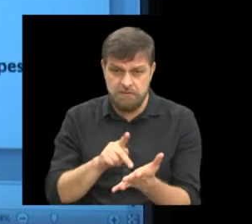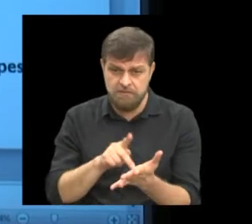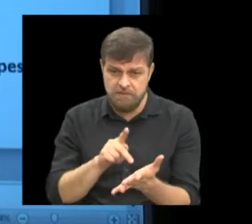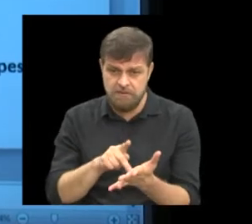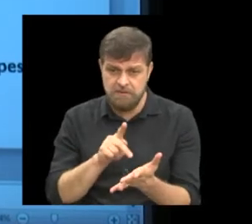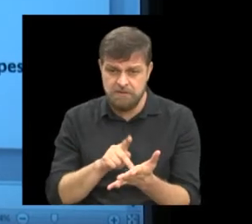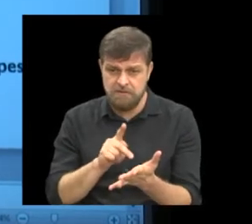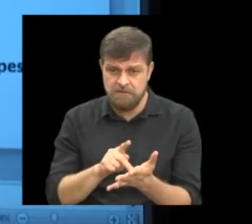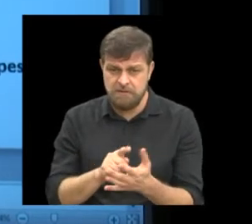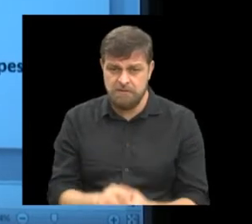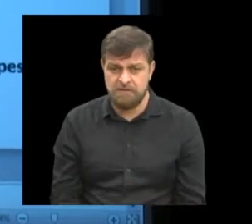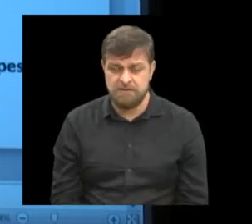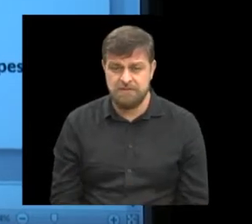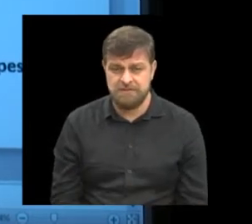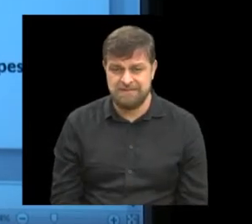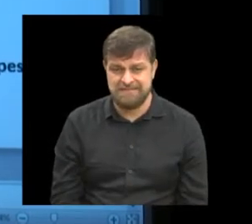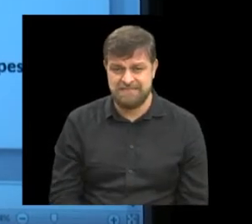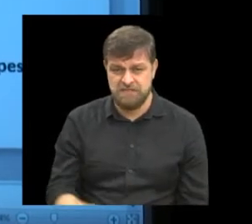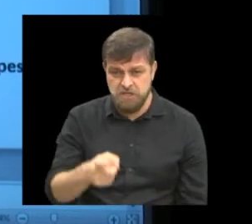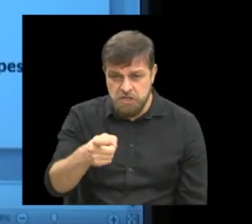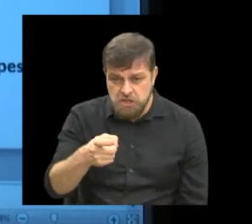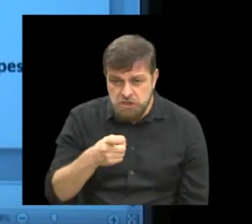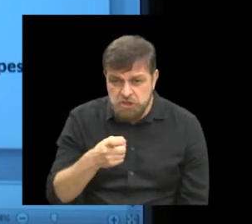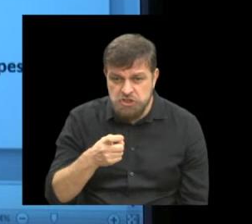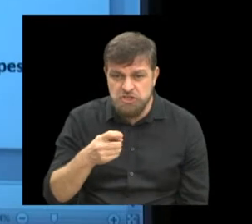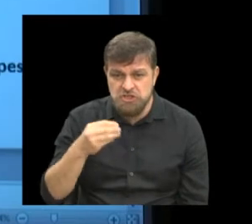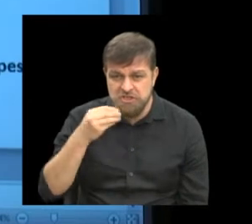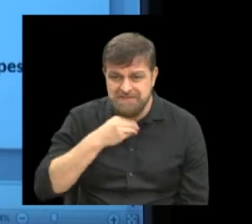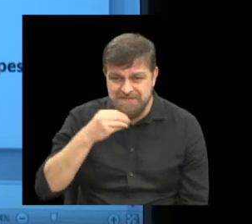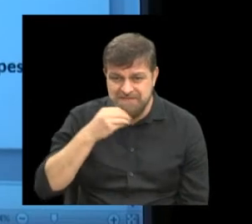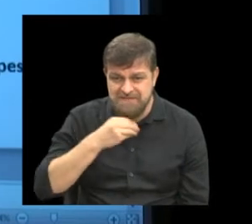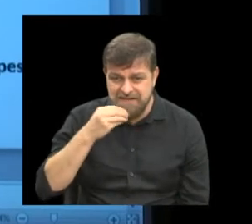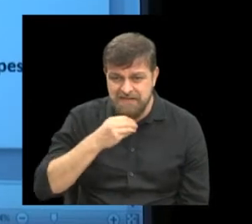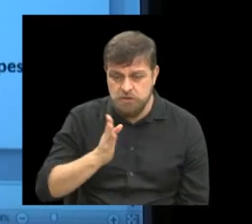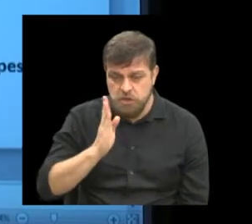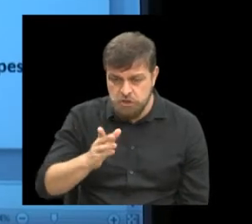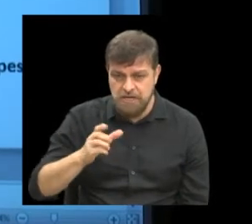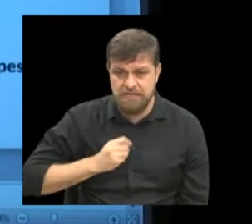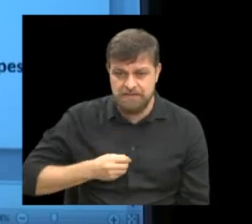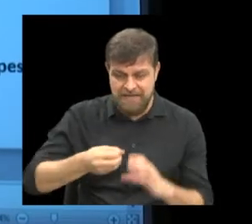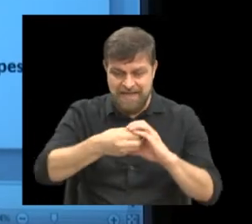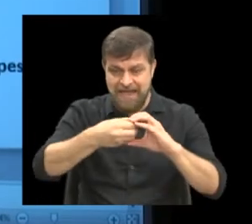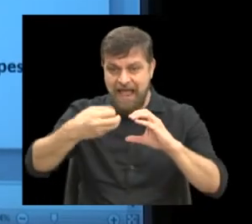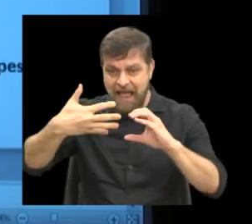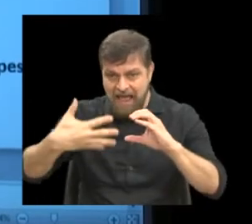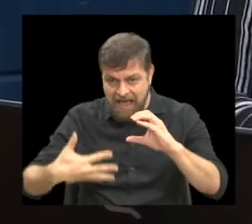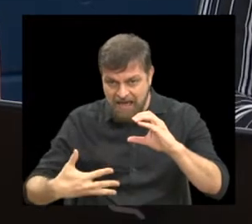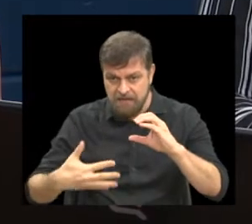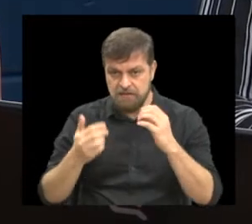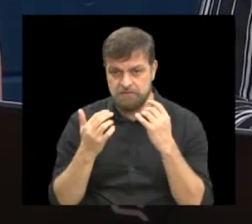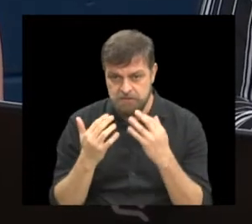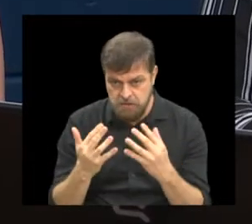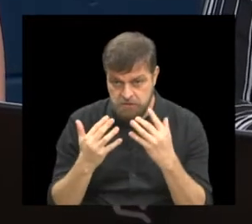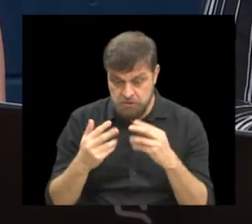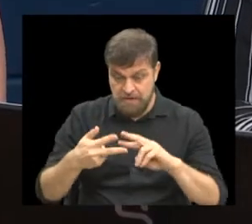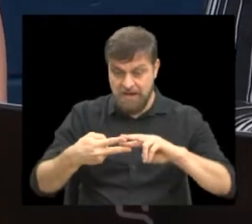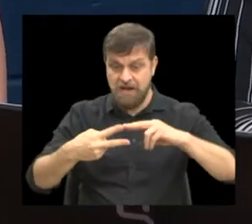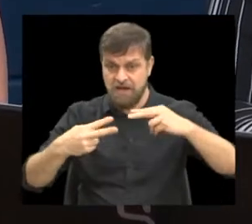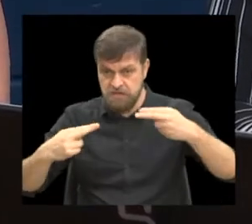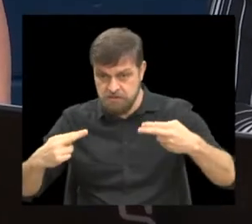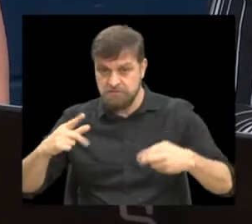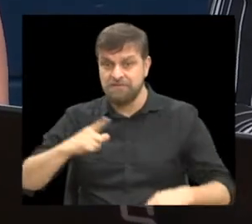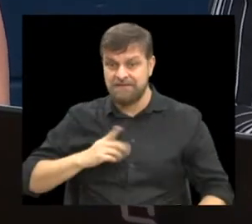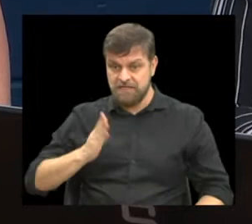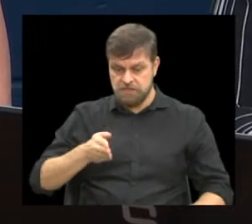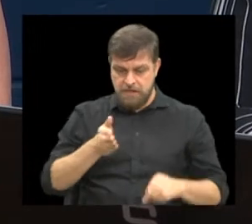verdade, a síndrome do X frágil, ela já tem as características do autismo, né? Então, geneticamente, ela tem um xizinho